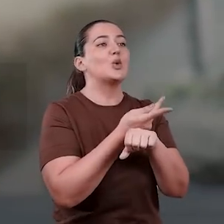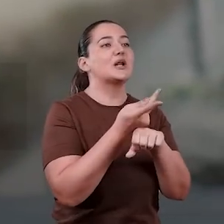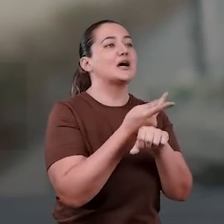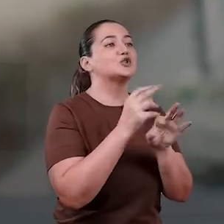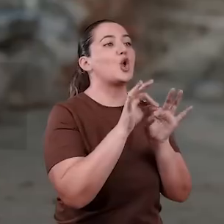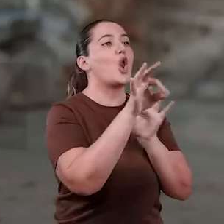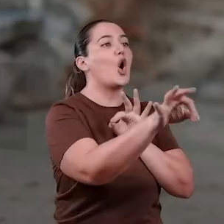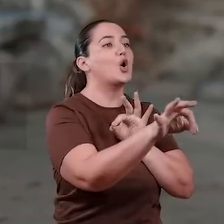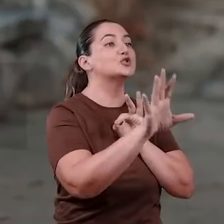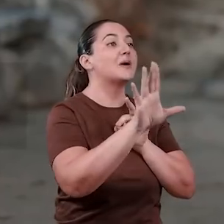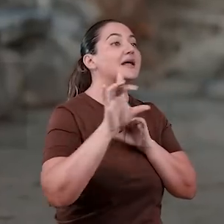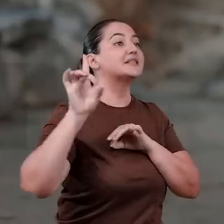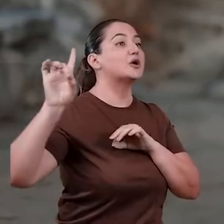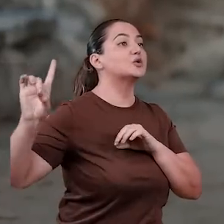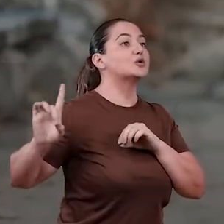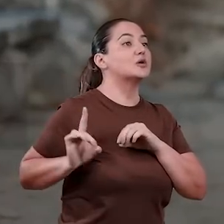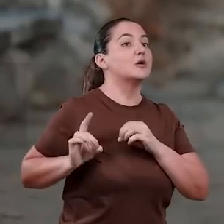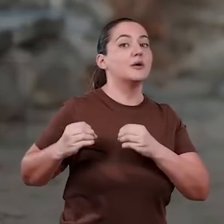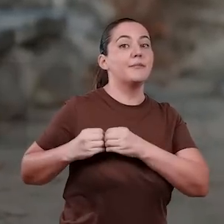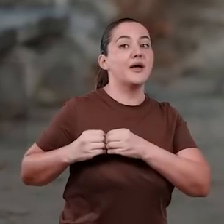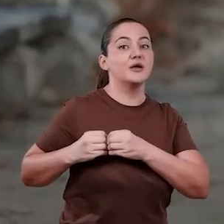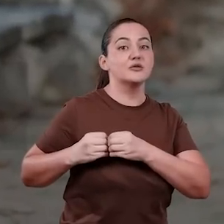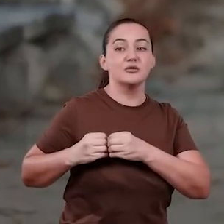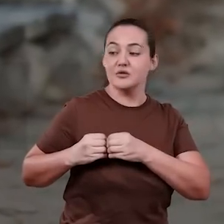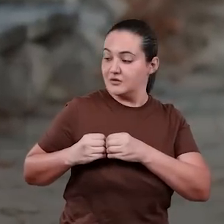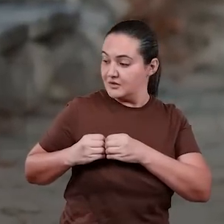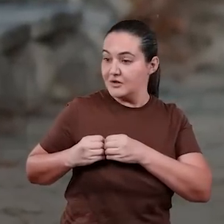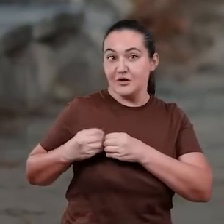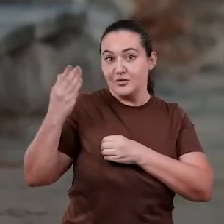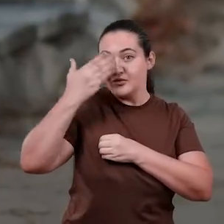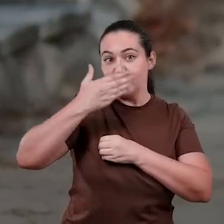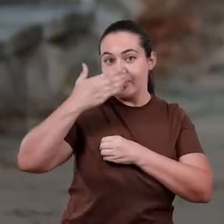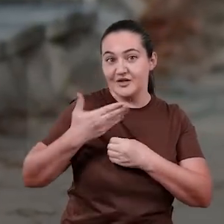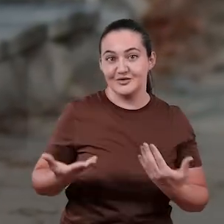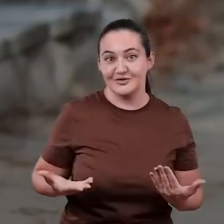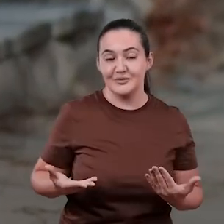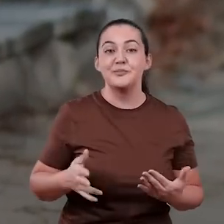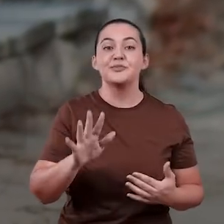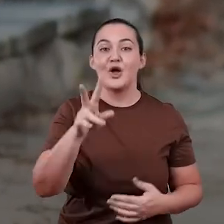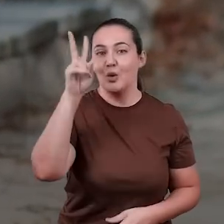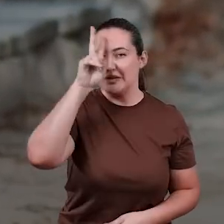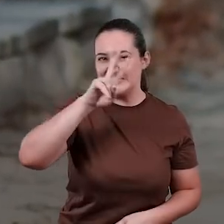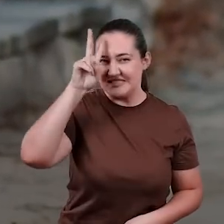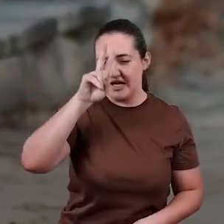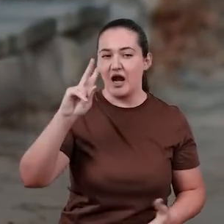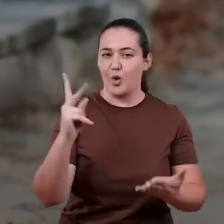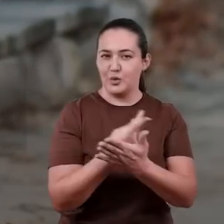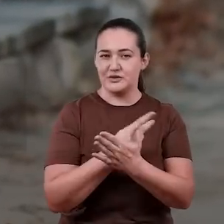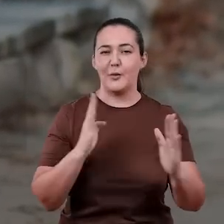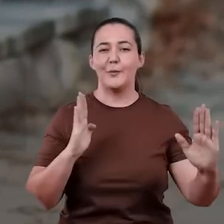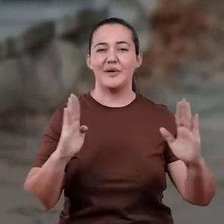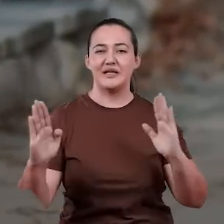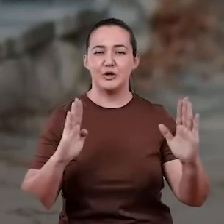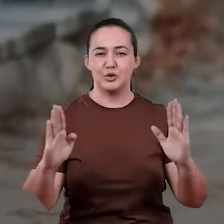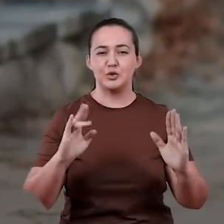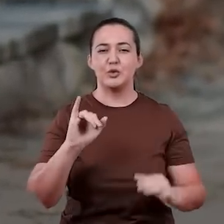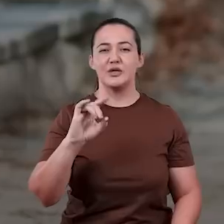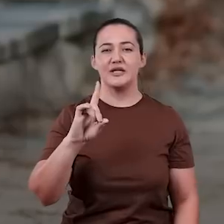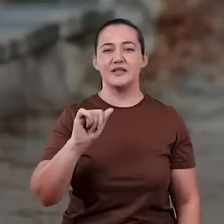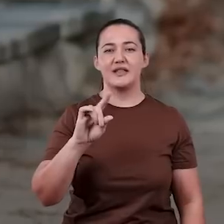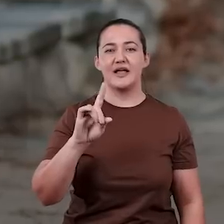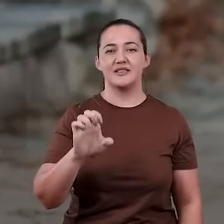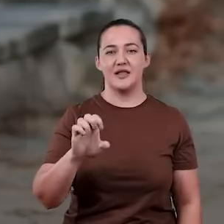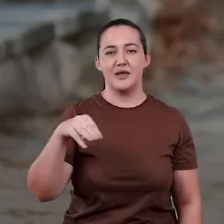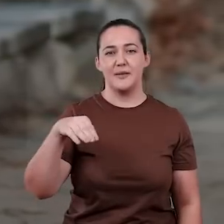que está perto? E essa história, ou melhor, esta lenda que eu vou contar para vocês, foi produzida na Idade Média. Você sabe que durante o período